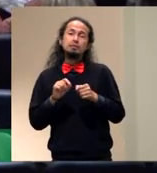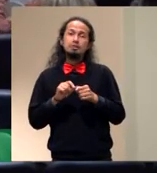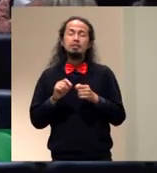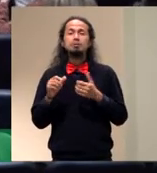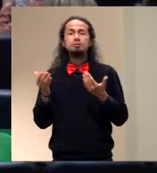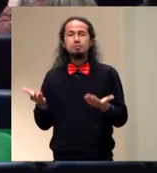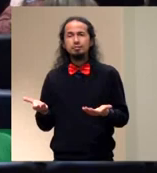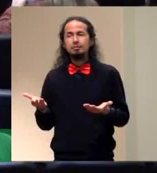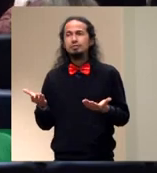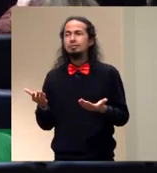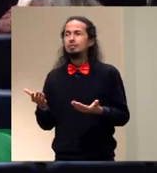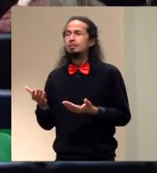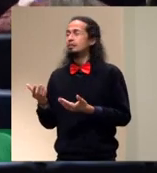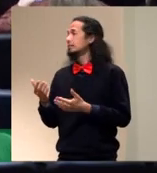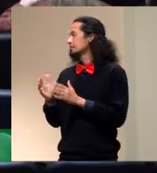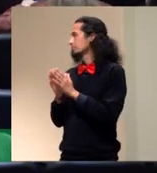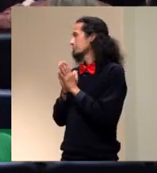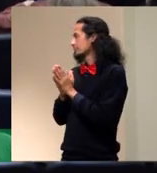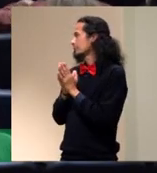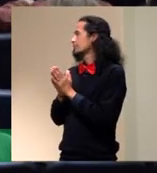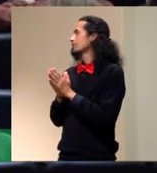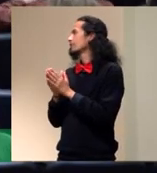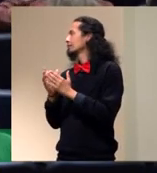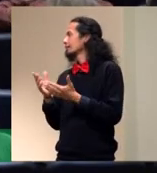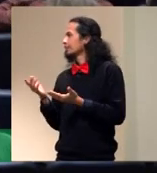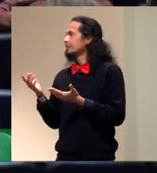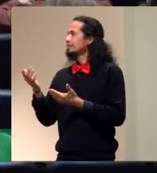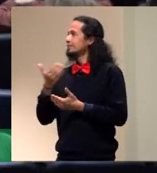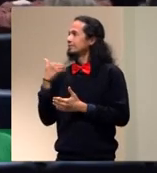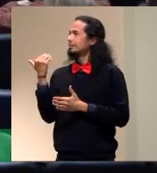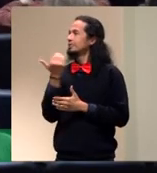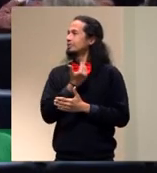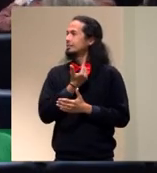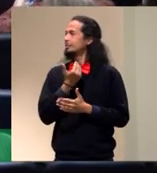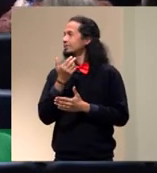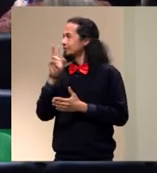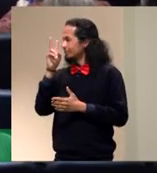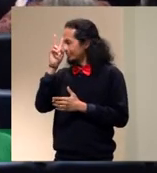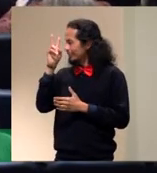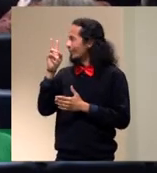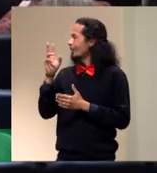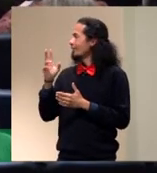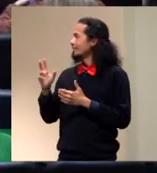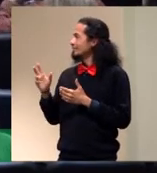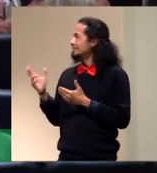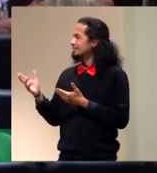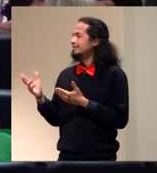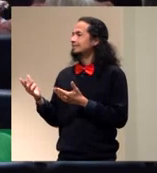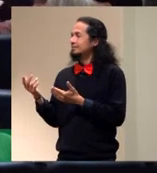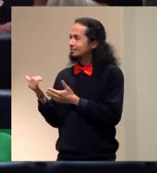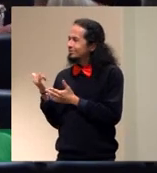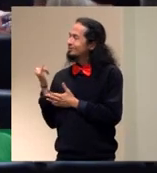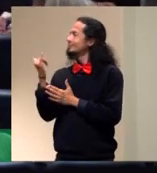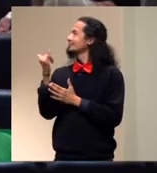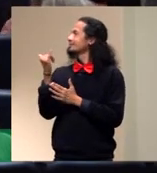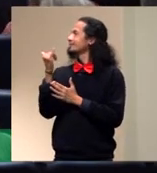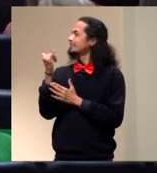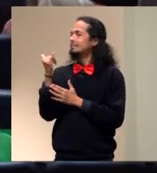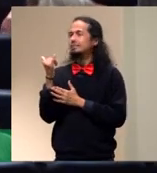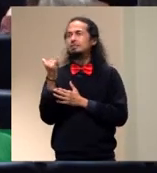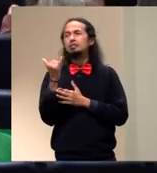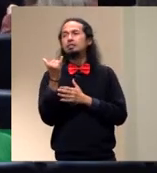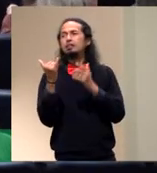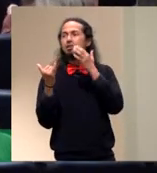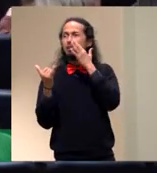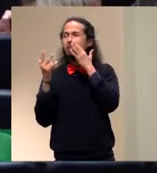Helo, nós queremos que você, por favor, reafirme os nossos códigos fortes. Porque foi assim que a Jane disse,